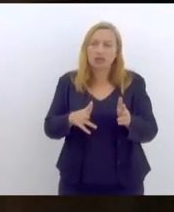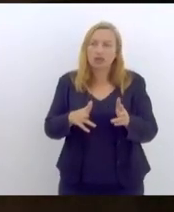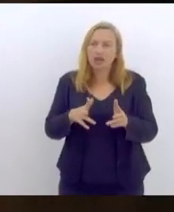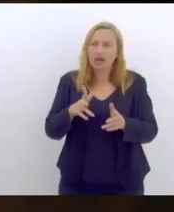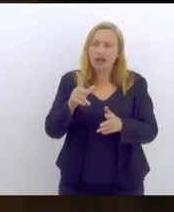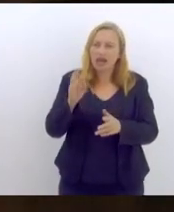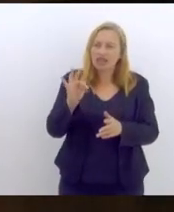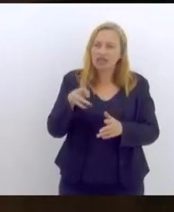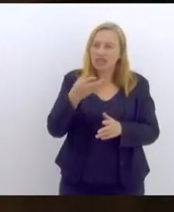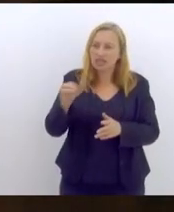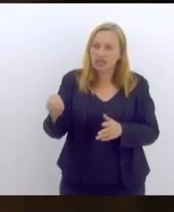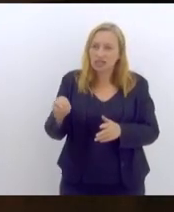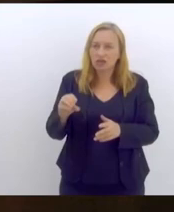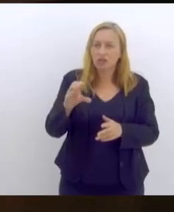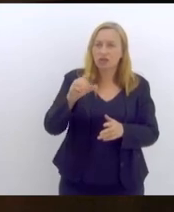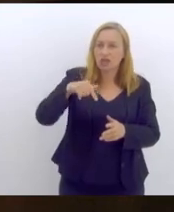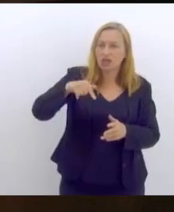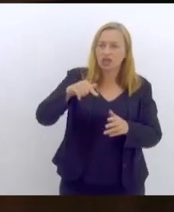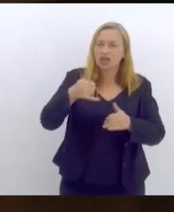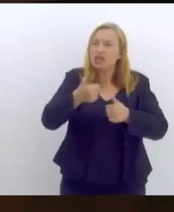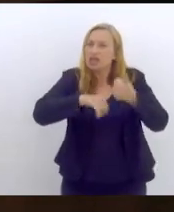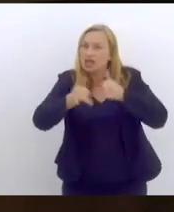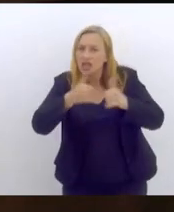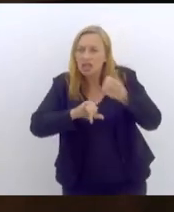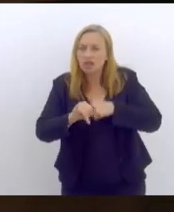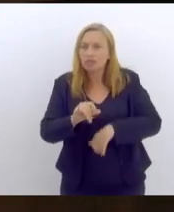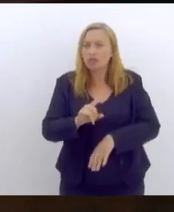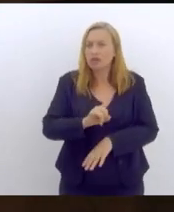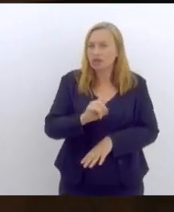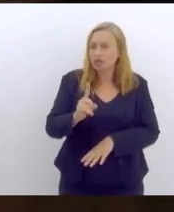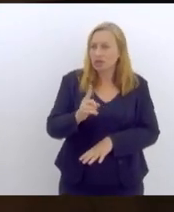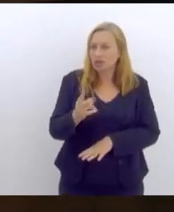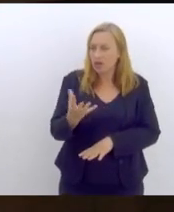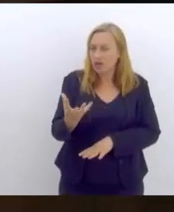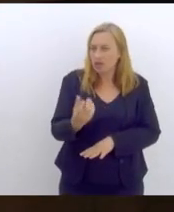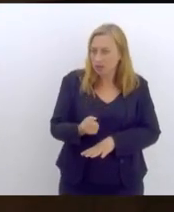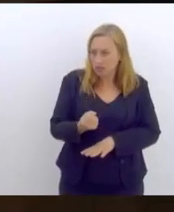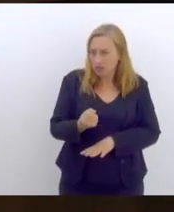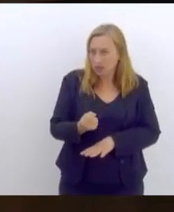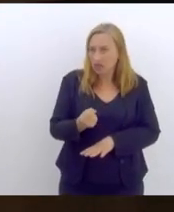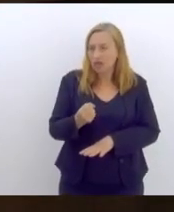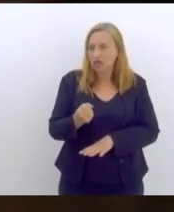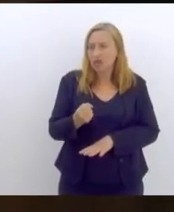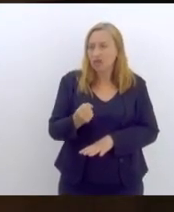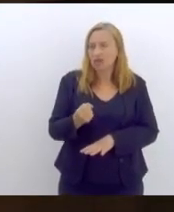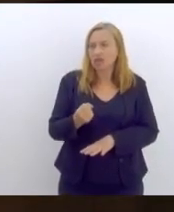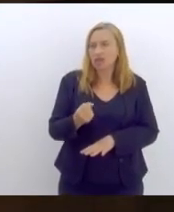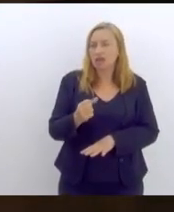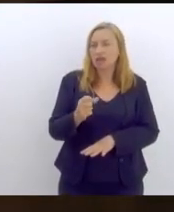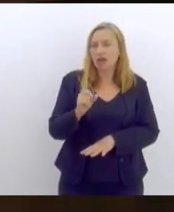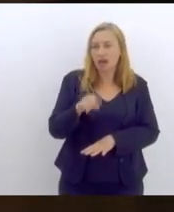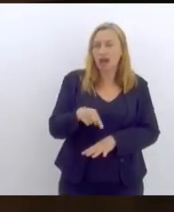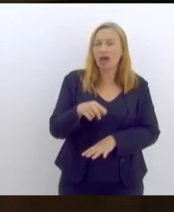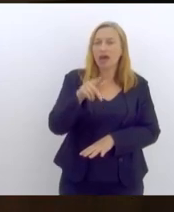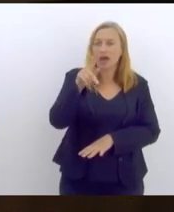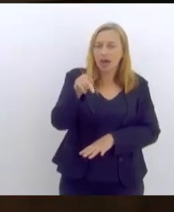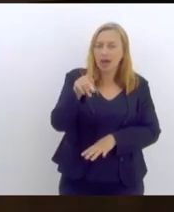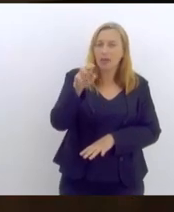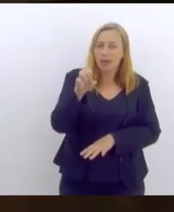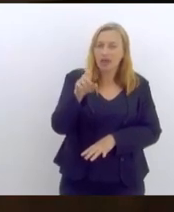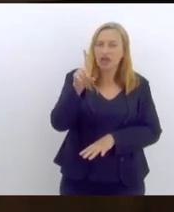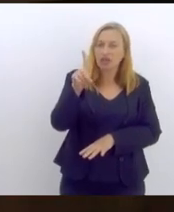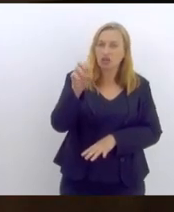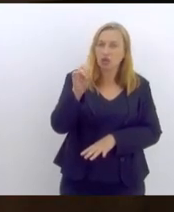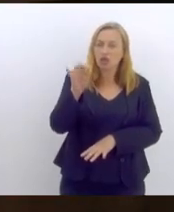que defende o não tomamento de posse daquele que é condenado por pedofilia. Acho que toda a bancada conservadora é